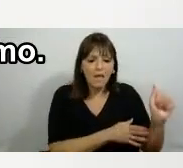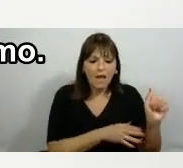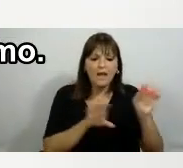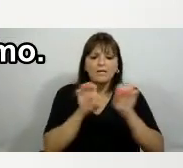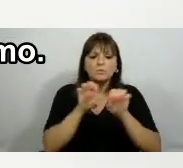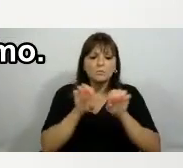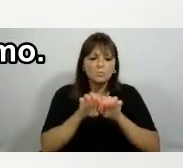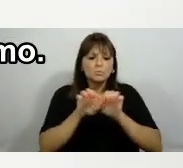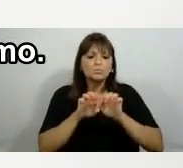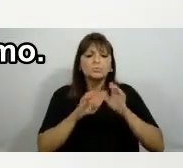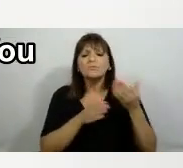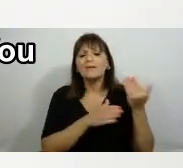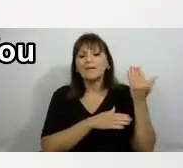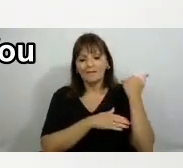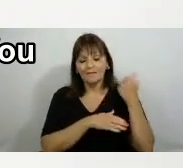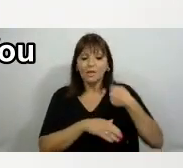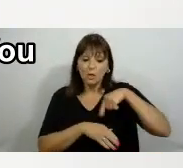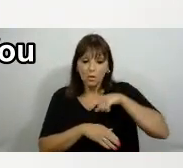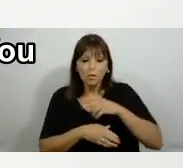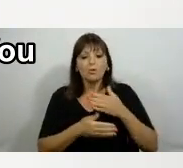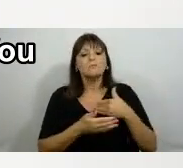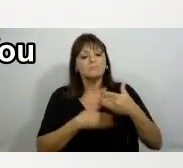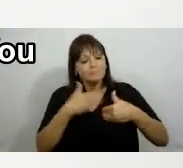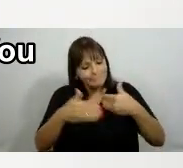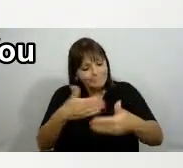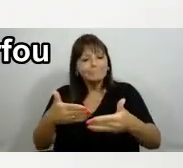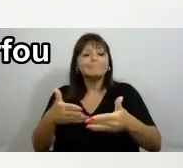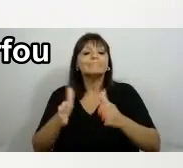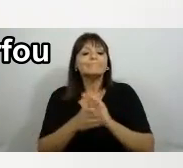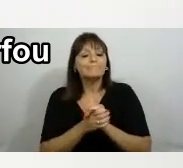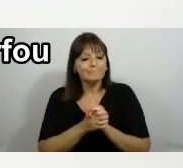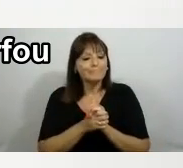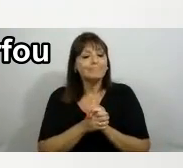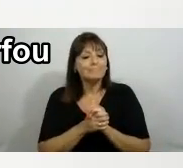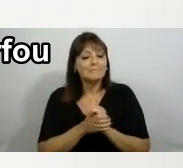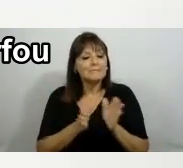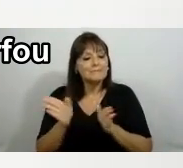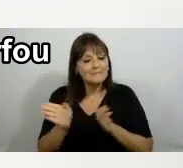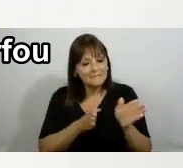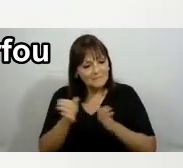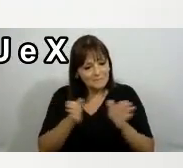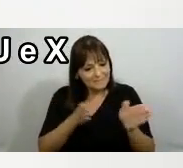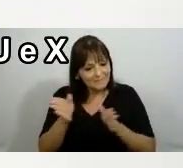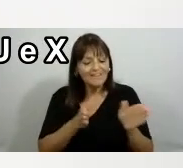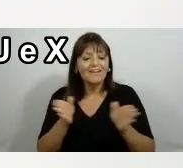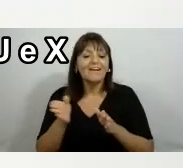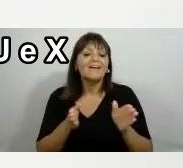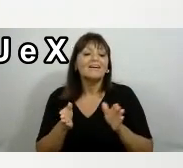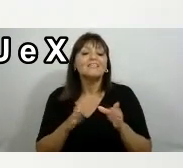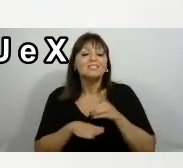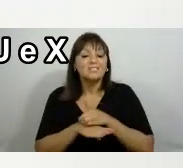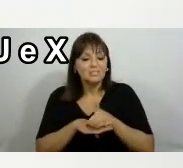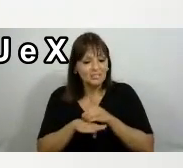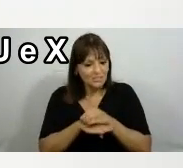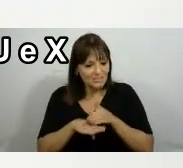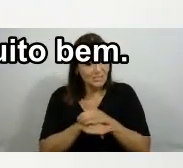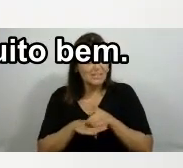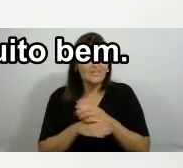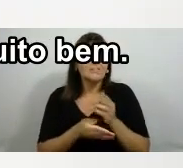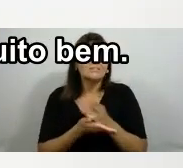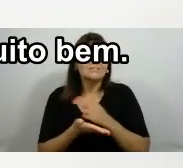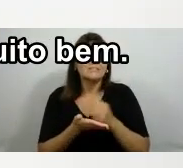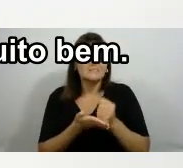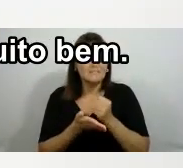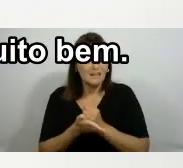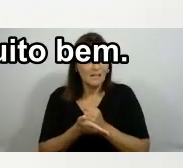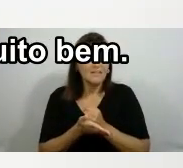a gente surfou na onda mesmo, a acessibilidade digital surfou na onda do Design Ops e surfou na onda de uma estrutura de UX